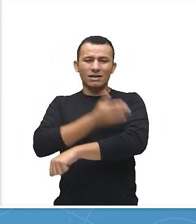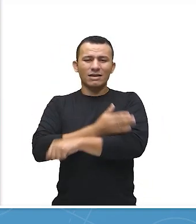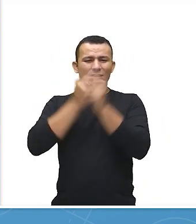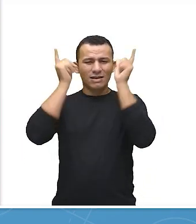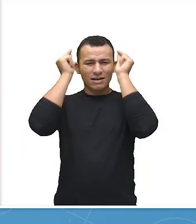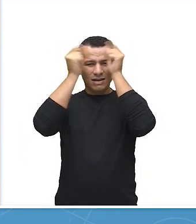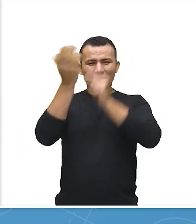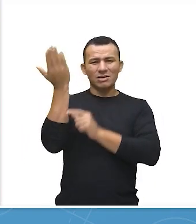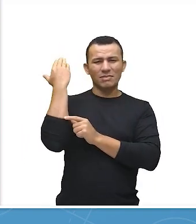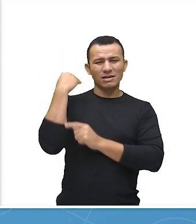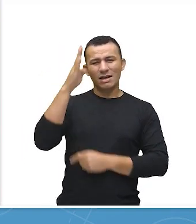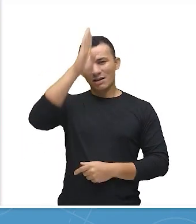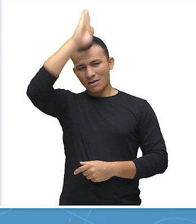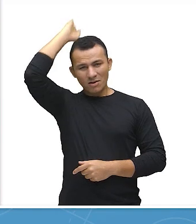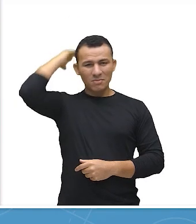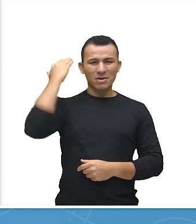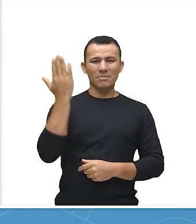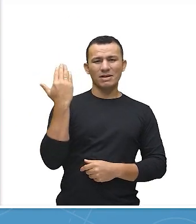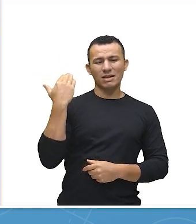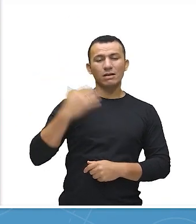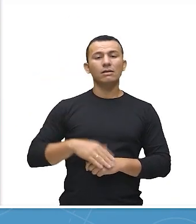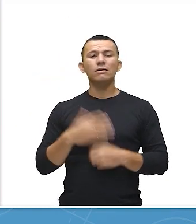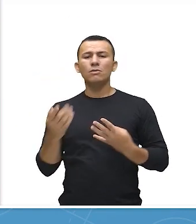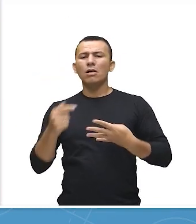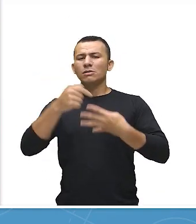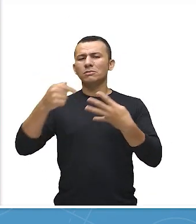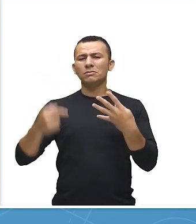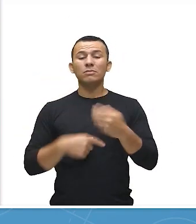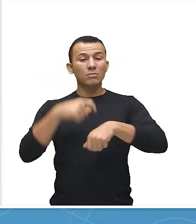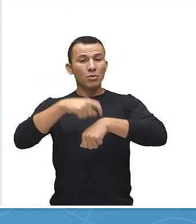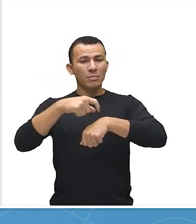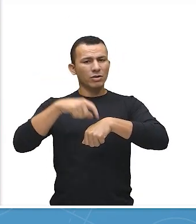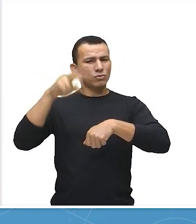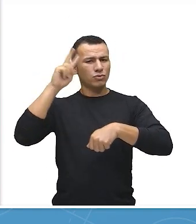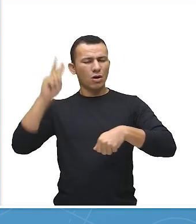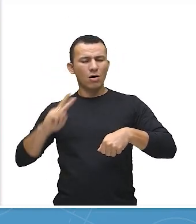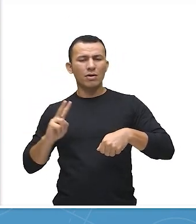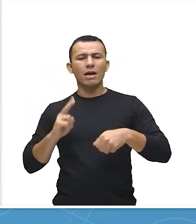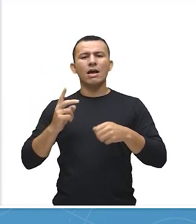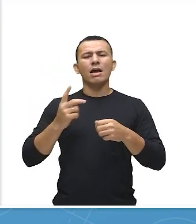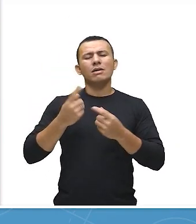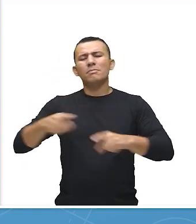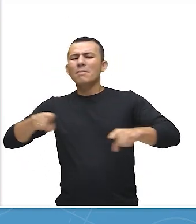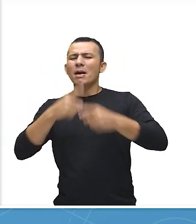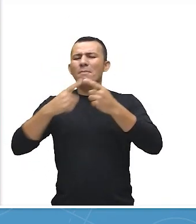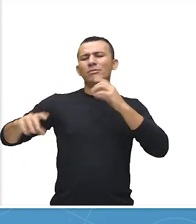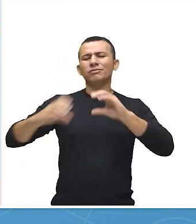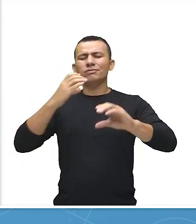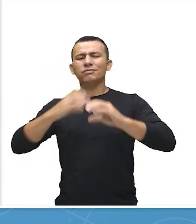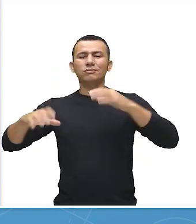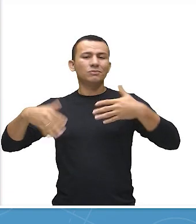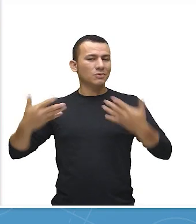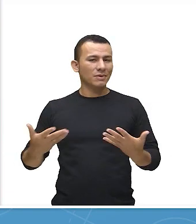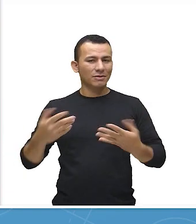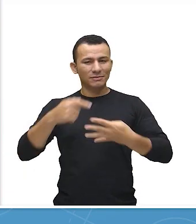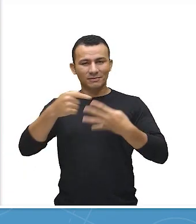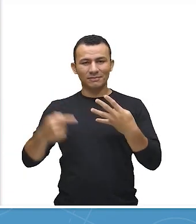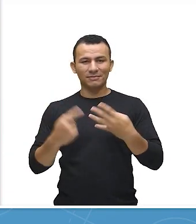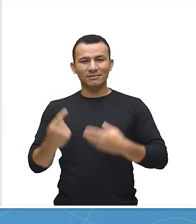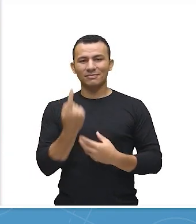não podem ser dissociadas do contexto cultural. Os cantos gregorianos, eles foram criados por